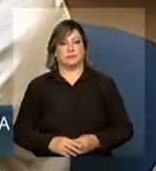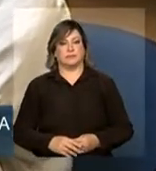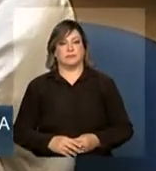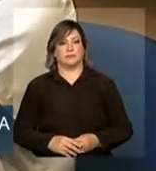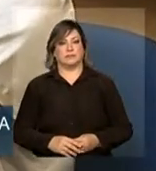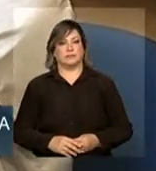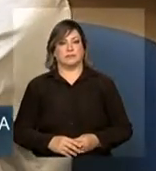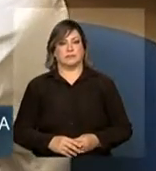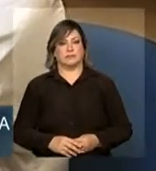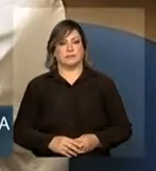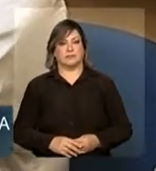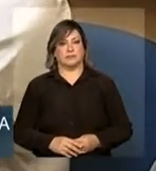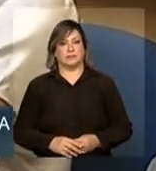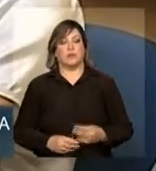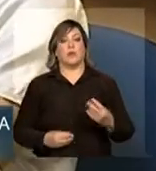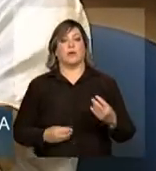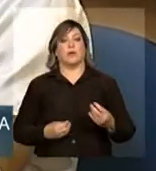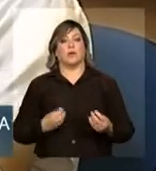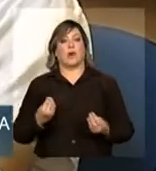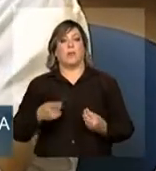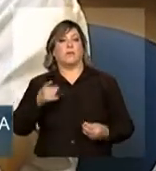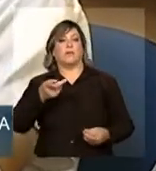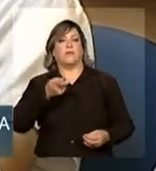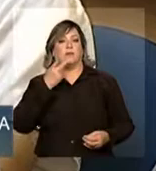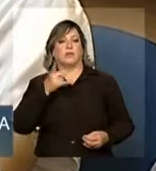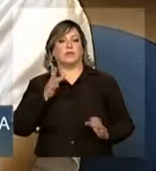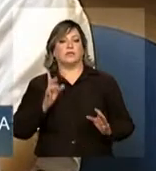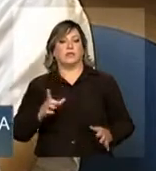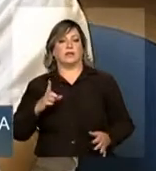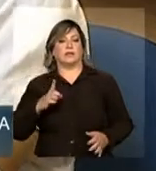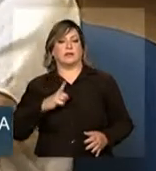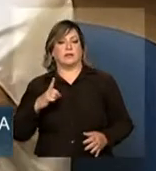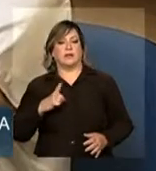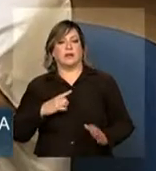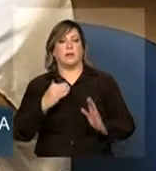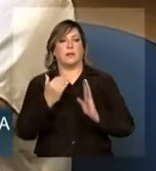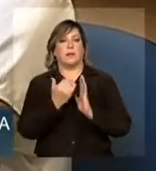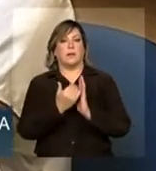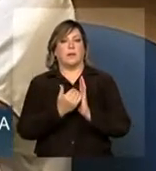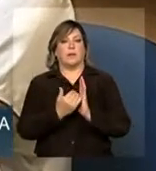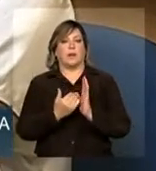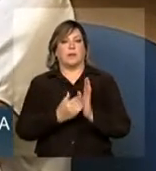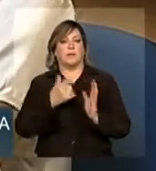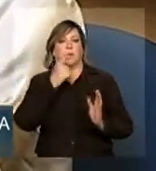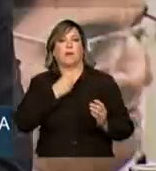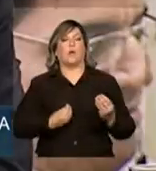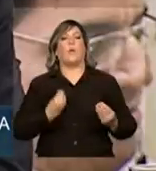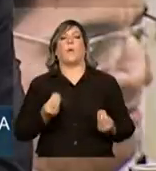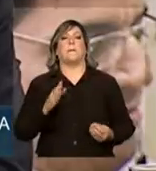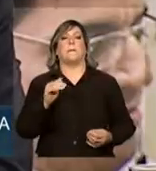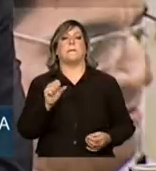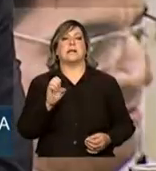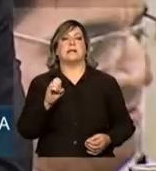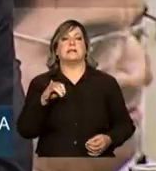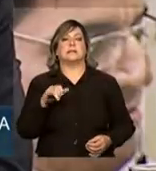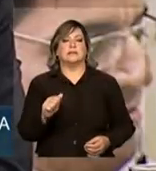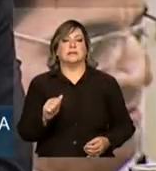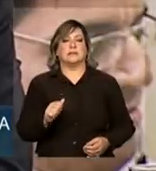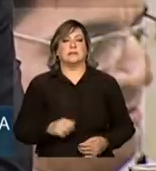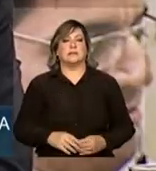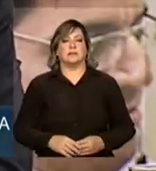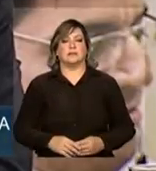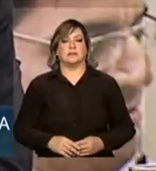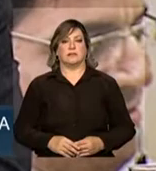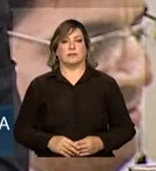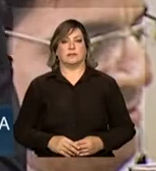acontecendo com o programa o que acontece em chamamento de concurso público no que que senhor se baseia nas nas nas matérias de vocês